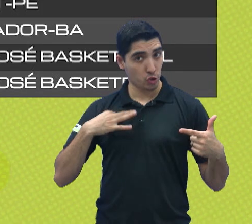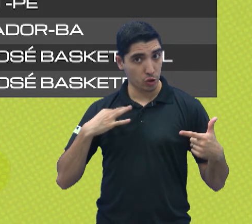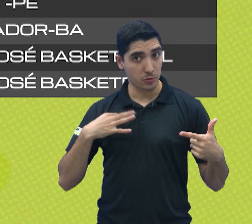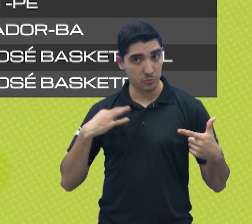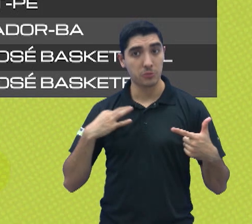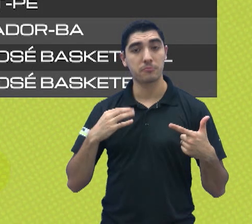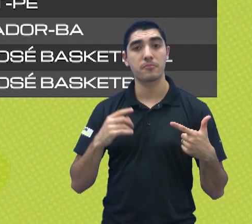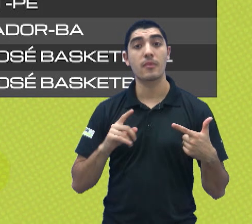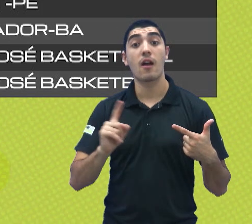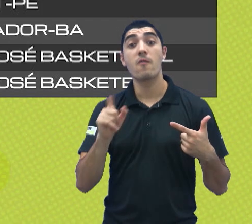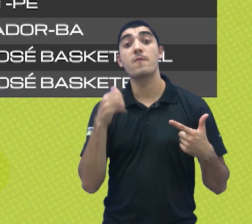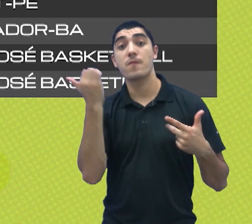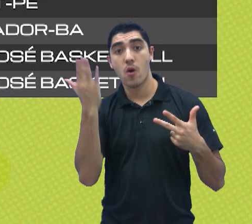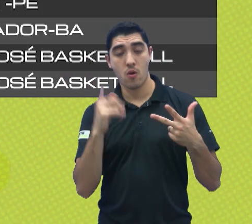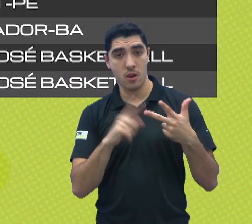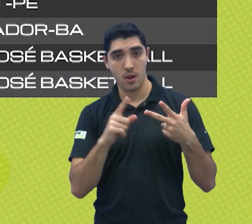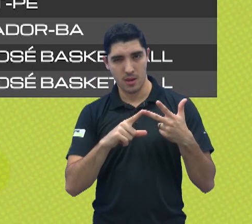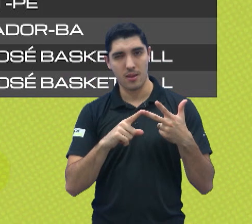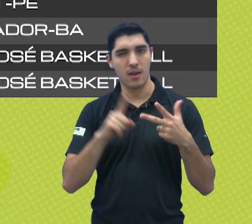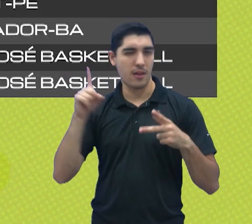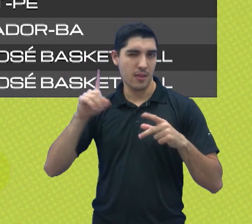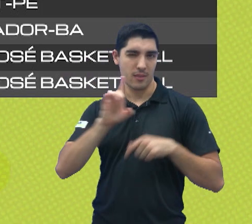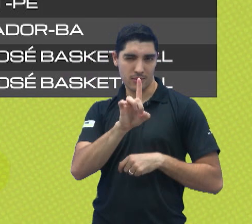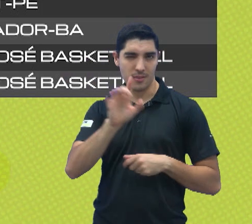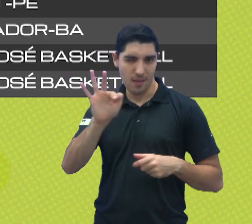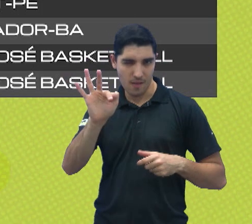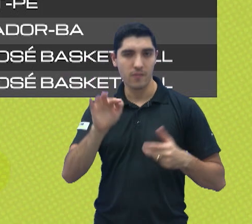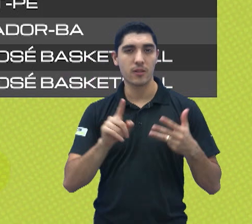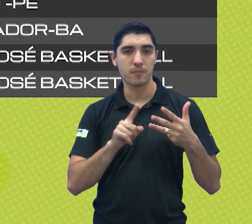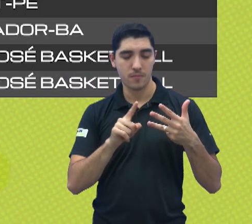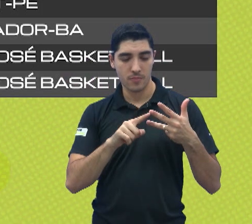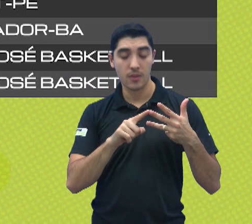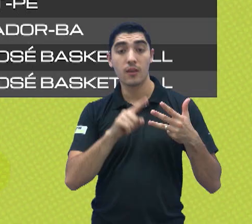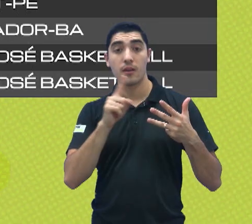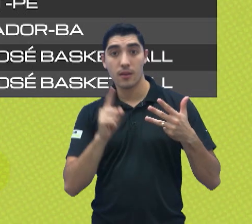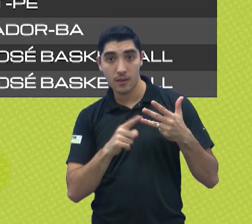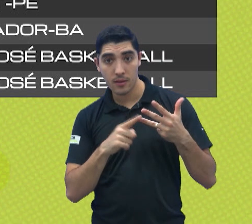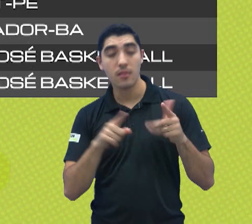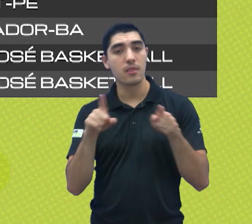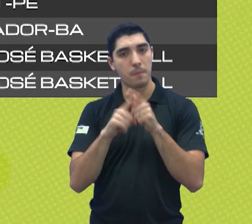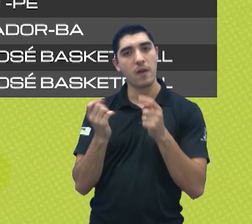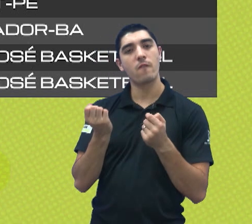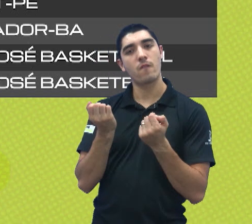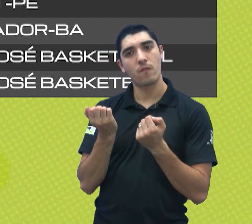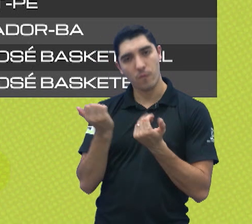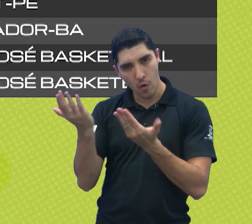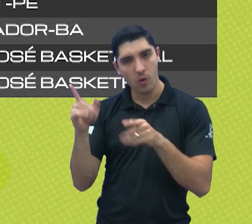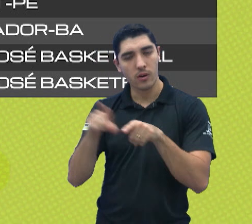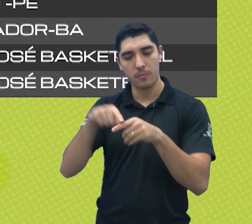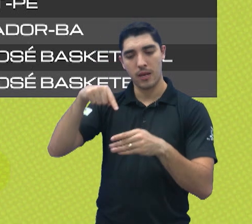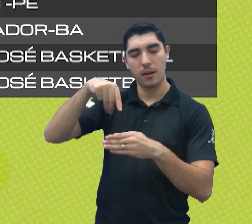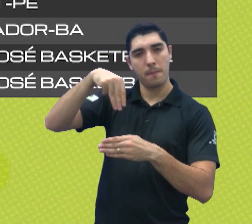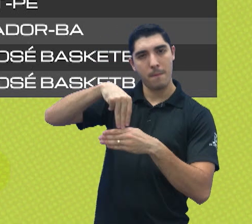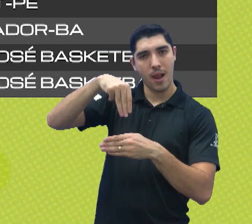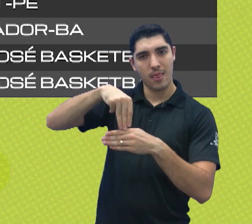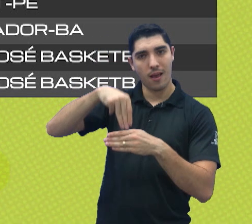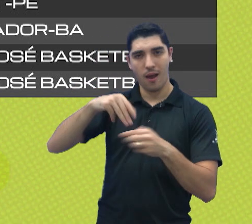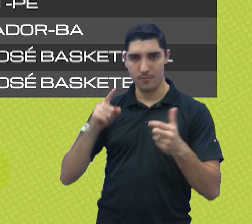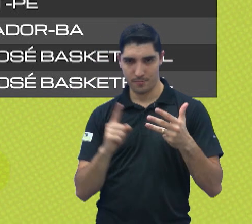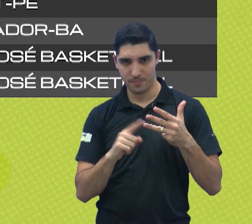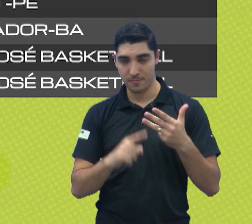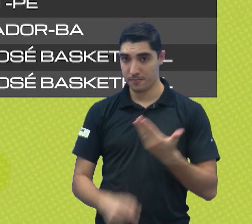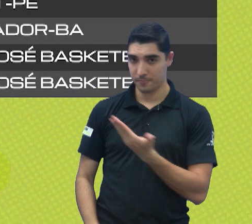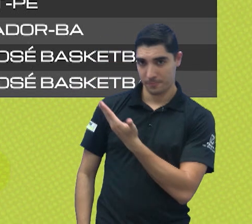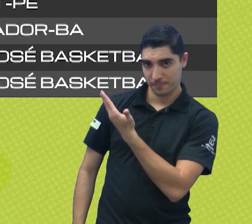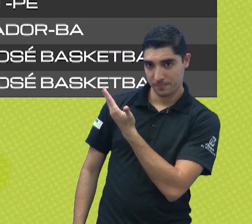sai para enfrentar o Cerrado na penúltima rodada e sai também para enfrentar o Maringá na última rodada do